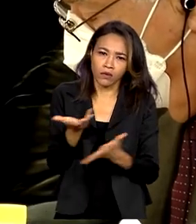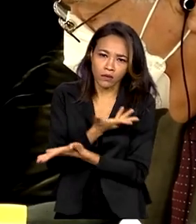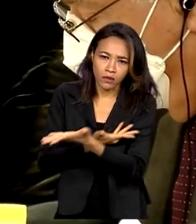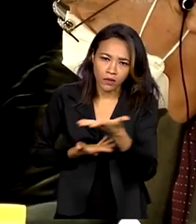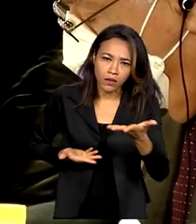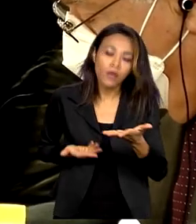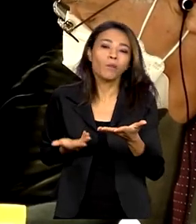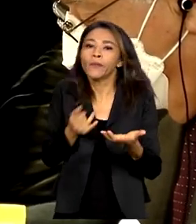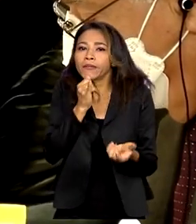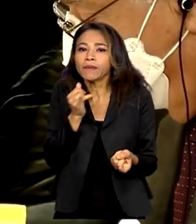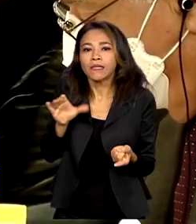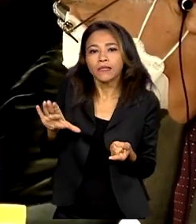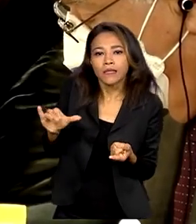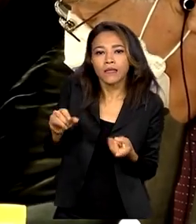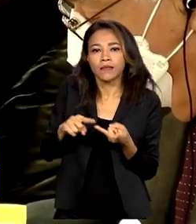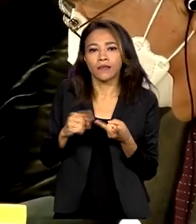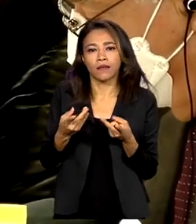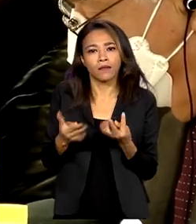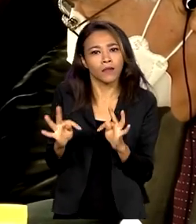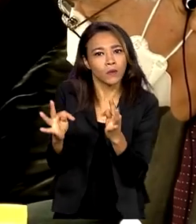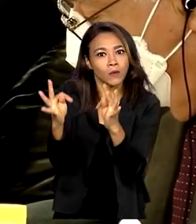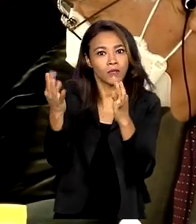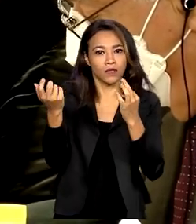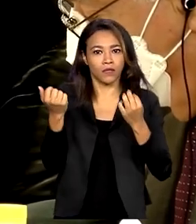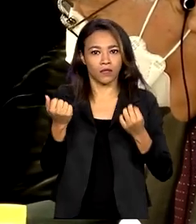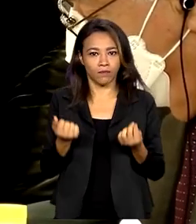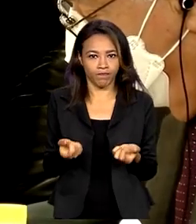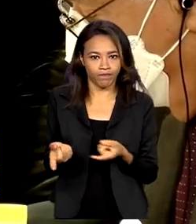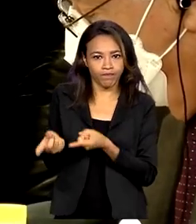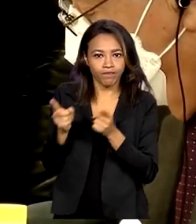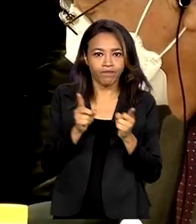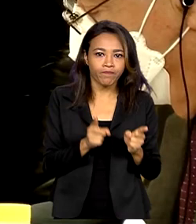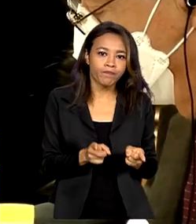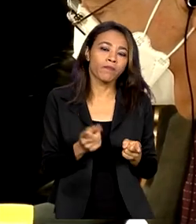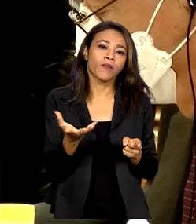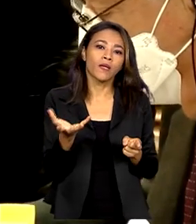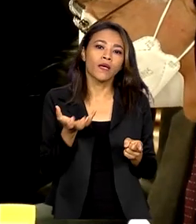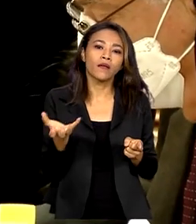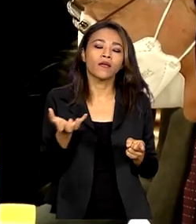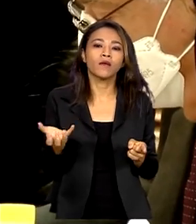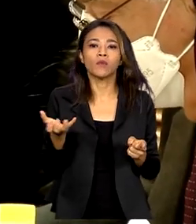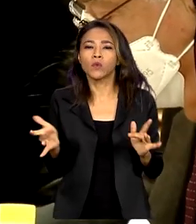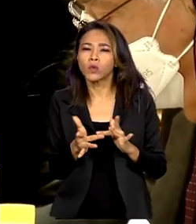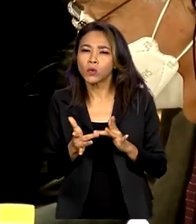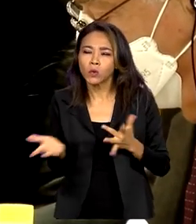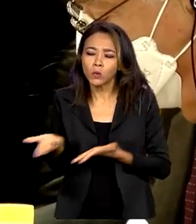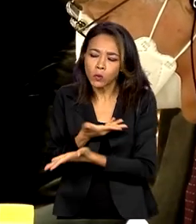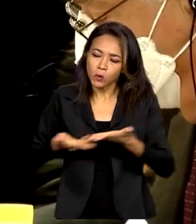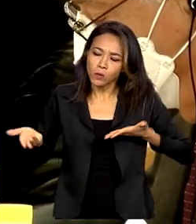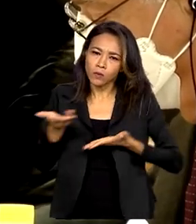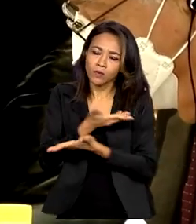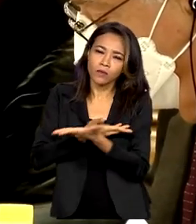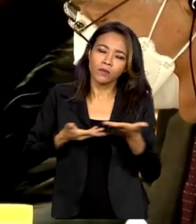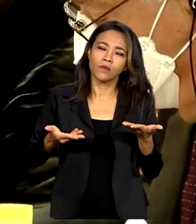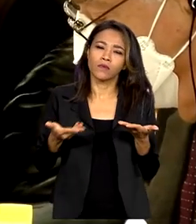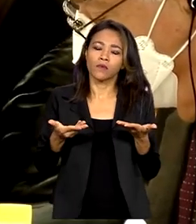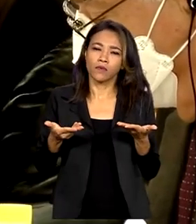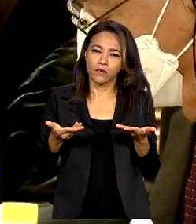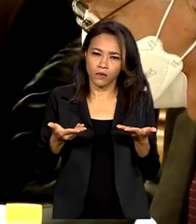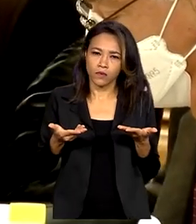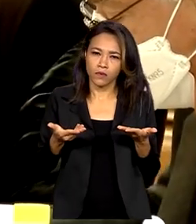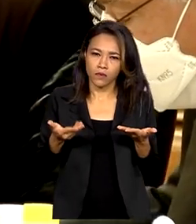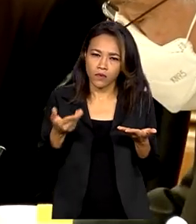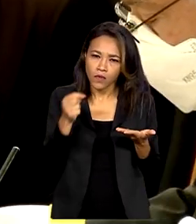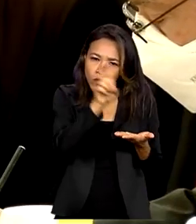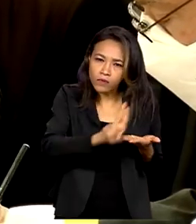da ciência e da biologia. Queremos ter uma relação profunda entre as nossas